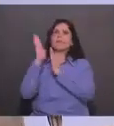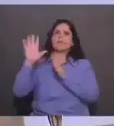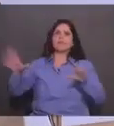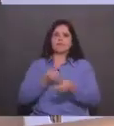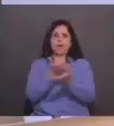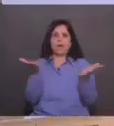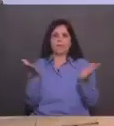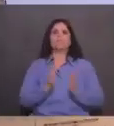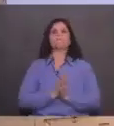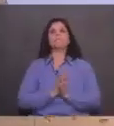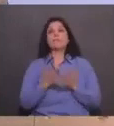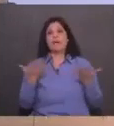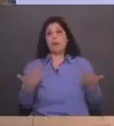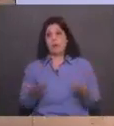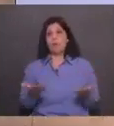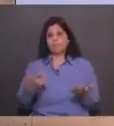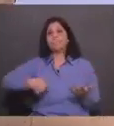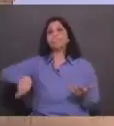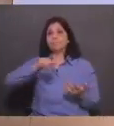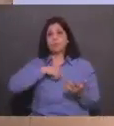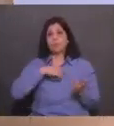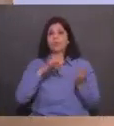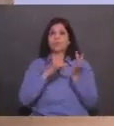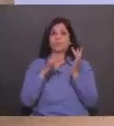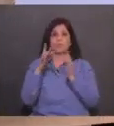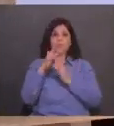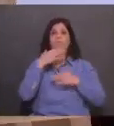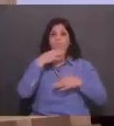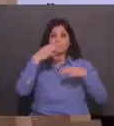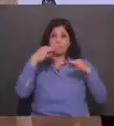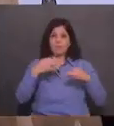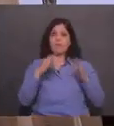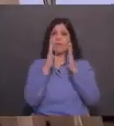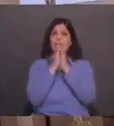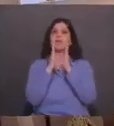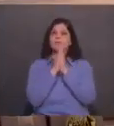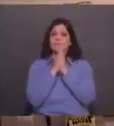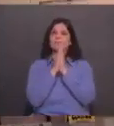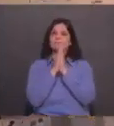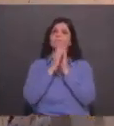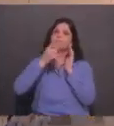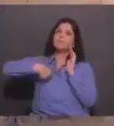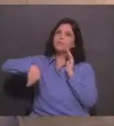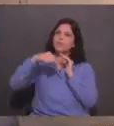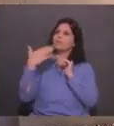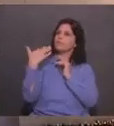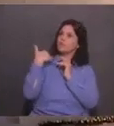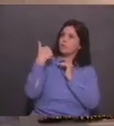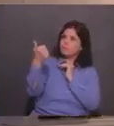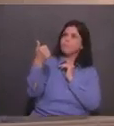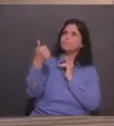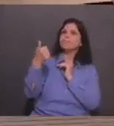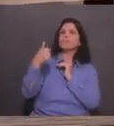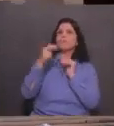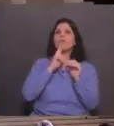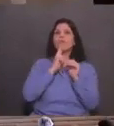Agora, nós, como cristãos, como Igreja, somos chamados a ir de